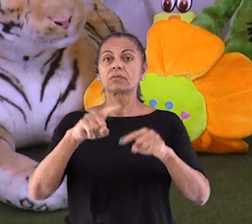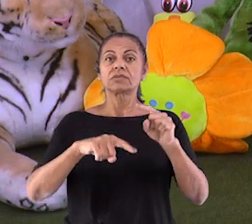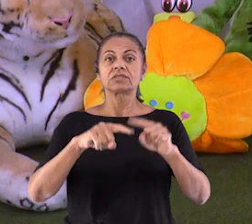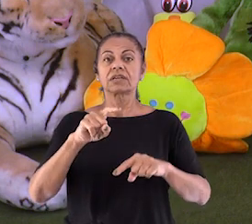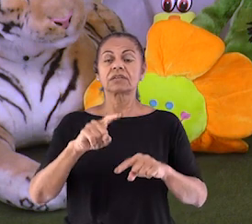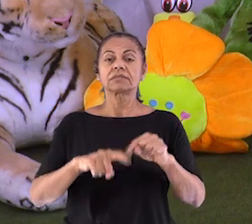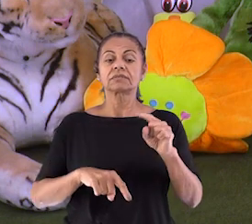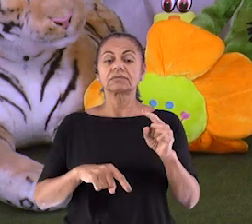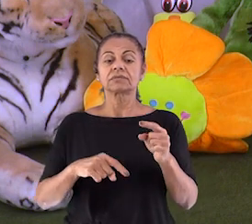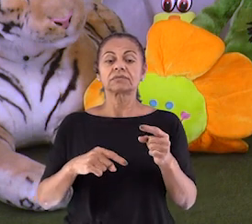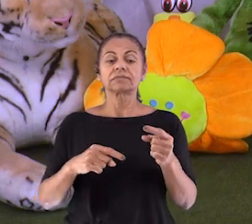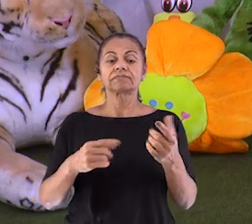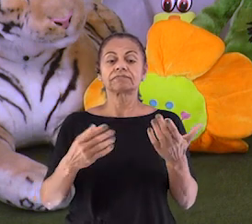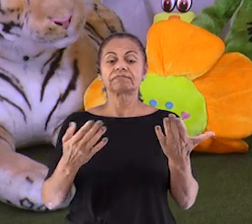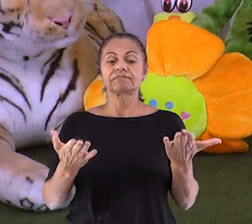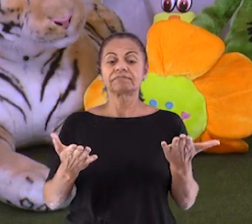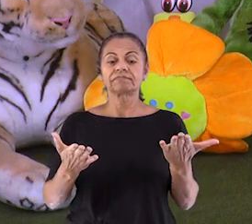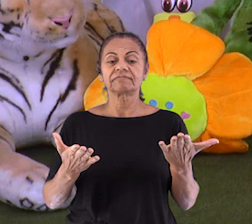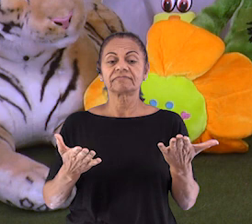próxima cor.